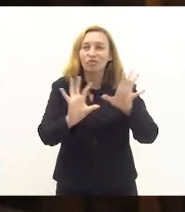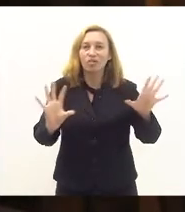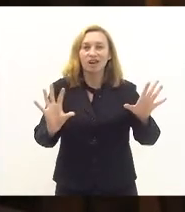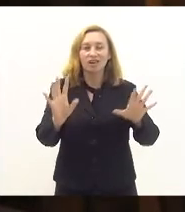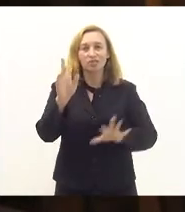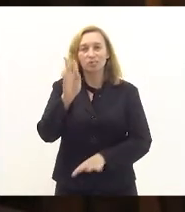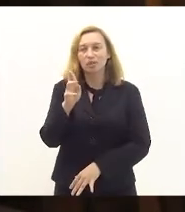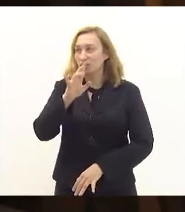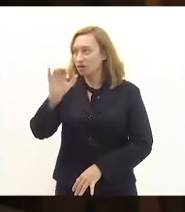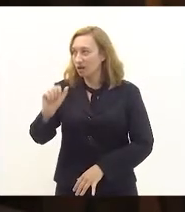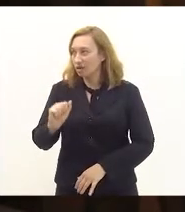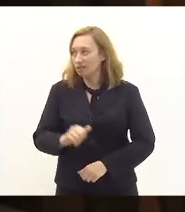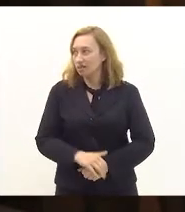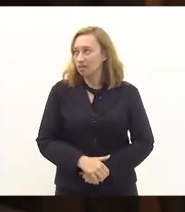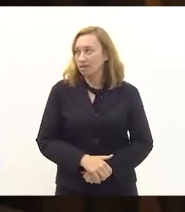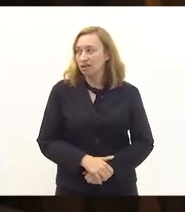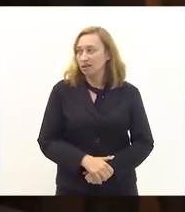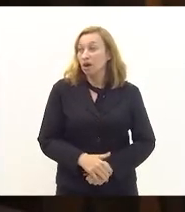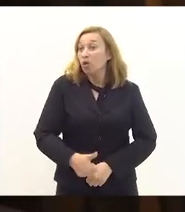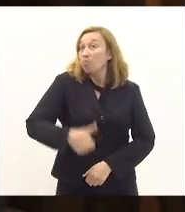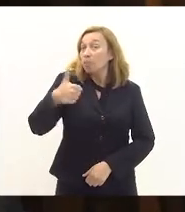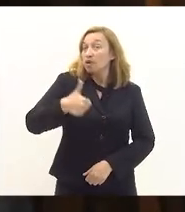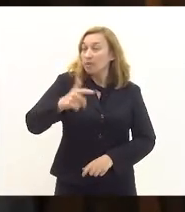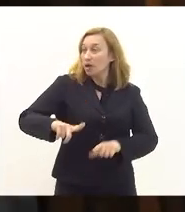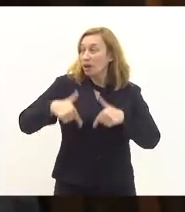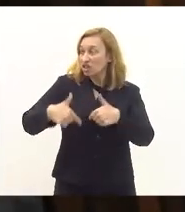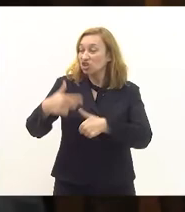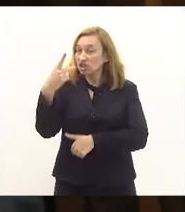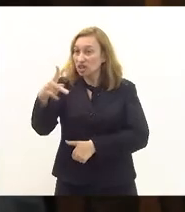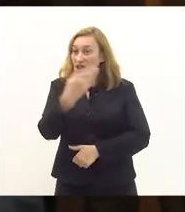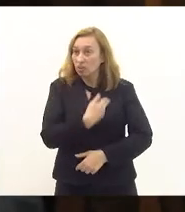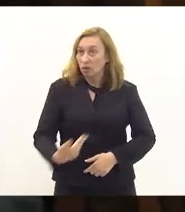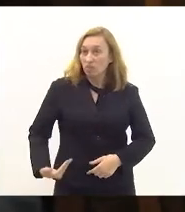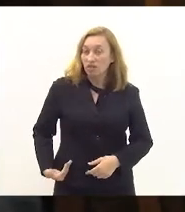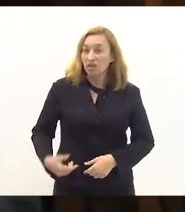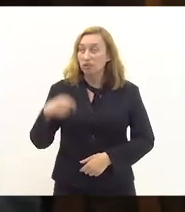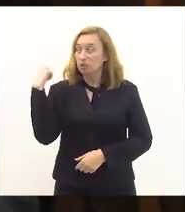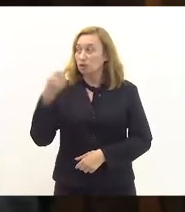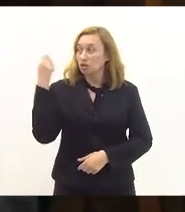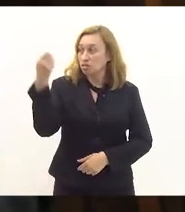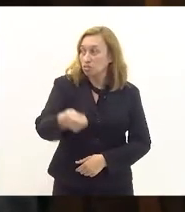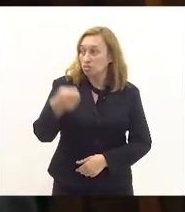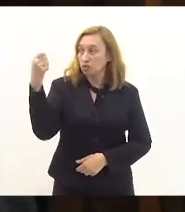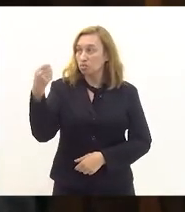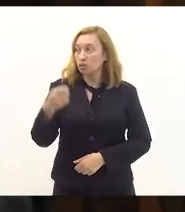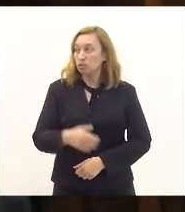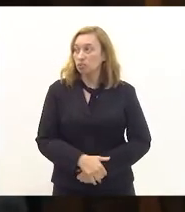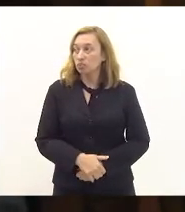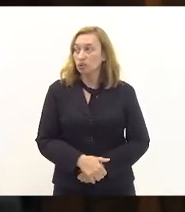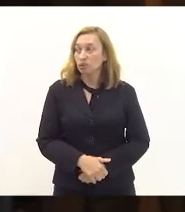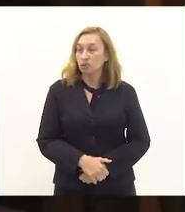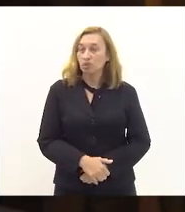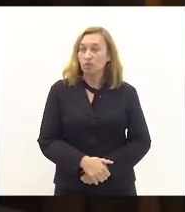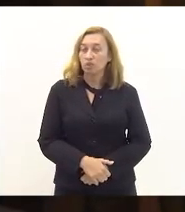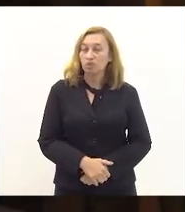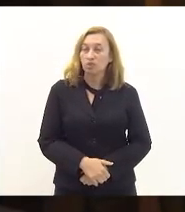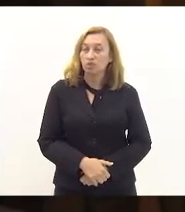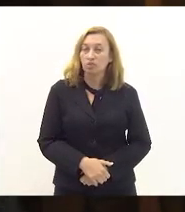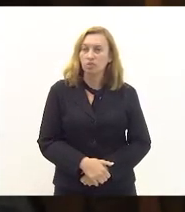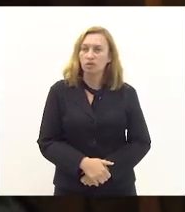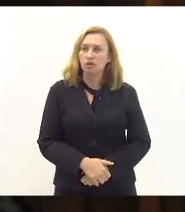Brizola. O primeiro ato dele como governador do Rio Grande do Sul foi mandar